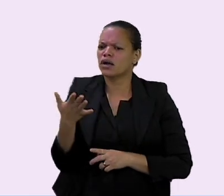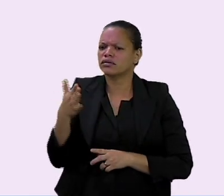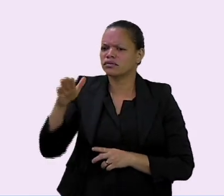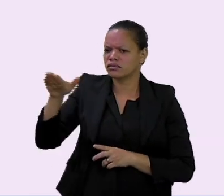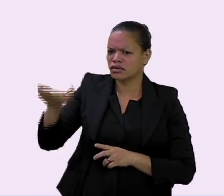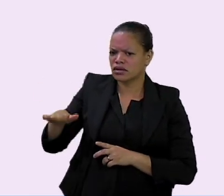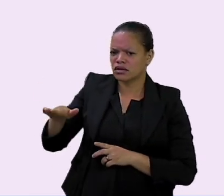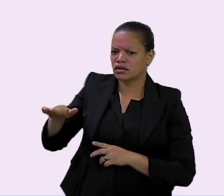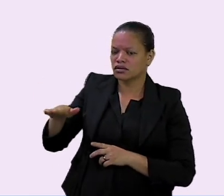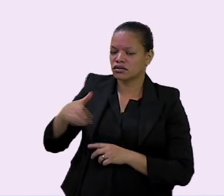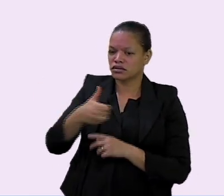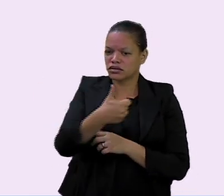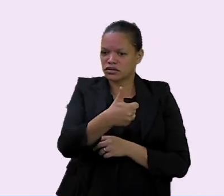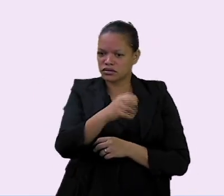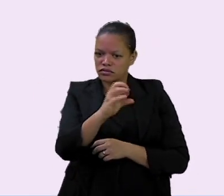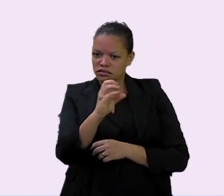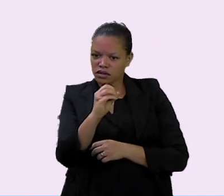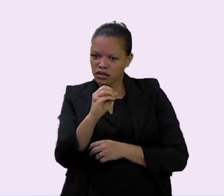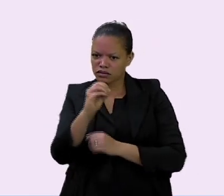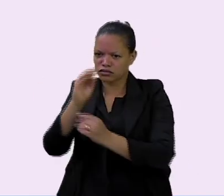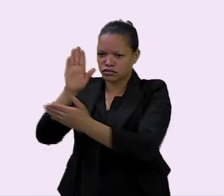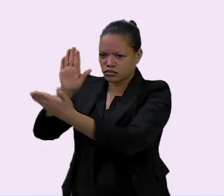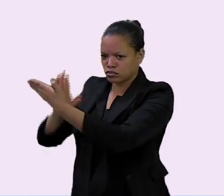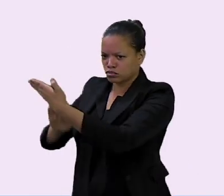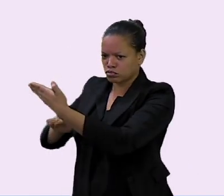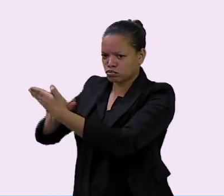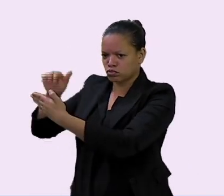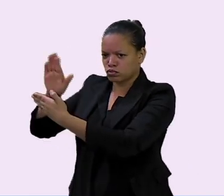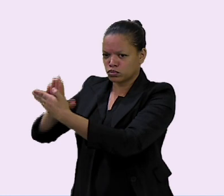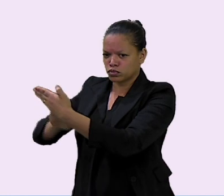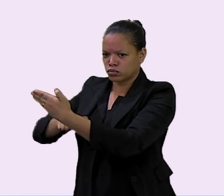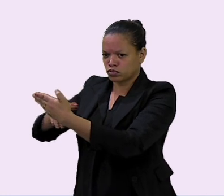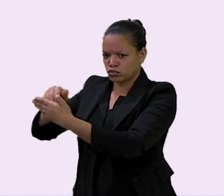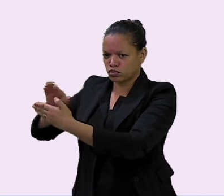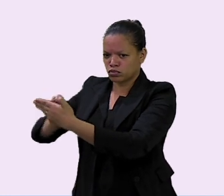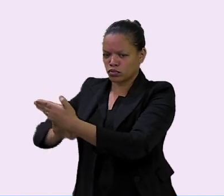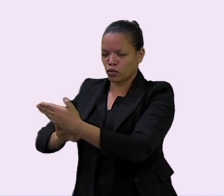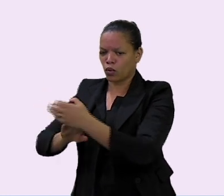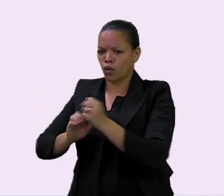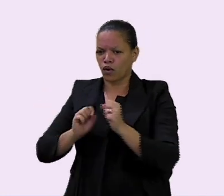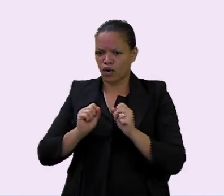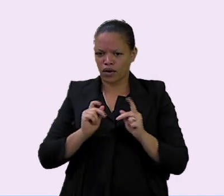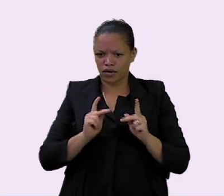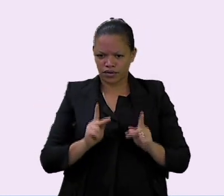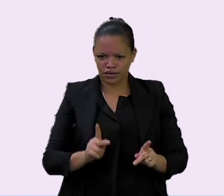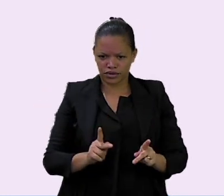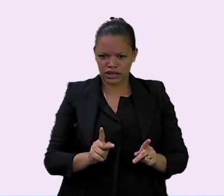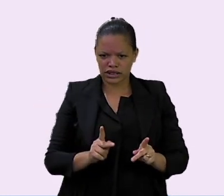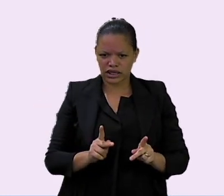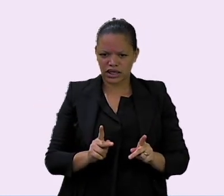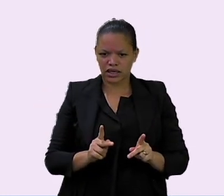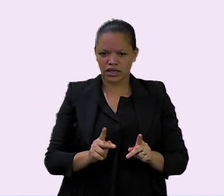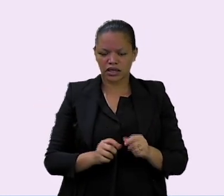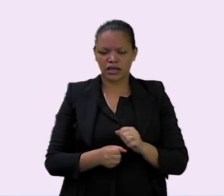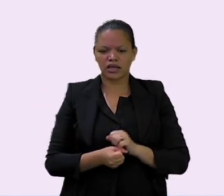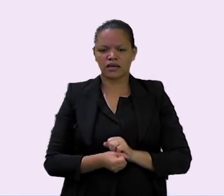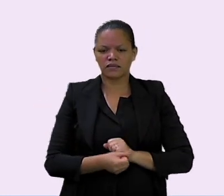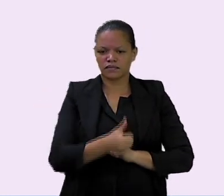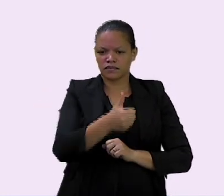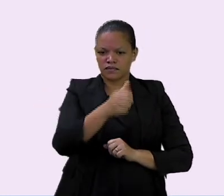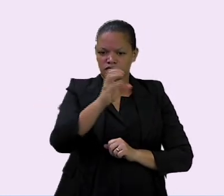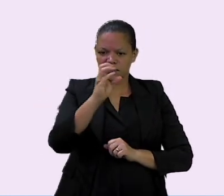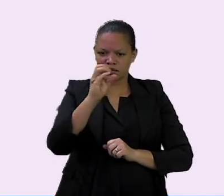colorir 10. Então, 1, 2, 3, 4, 5, 6,